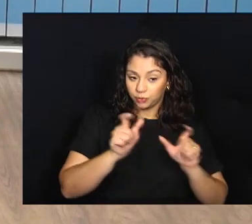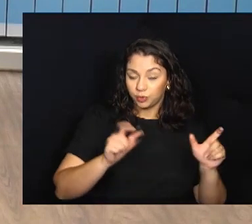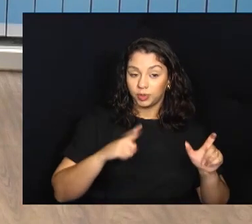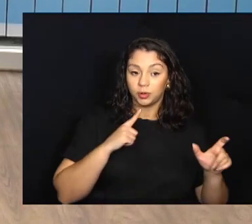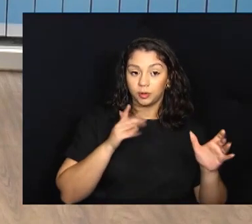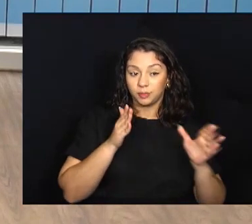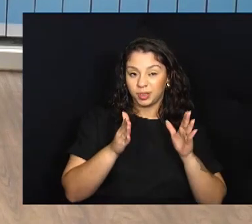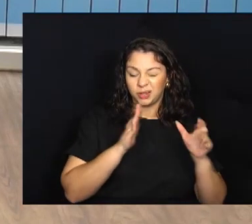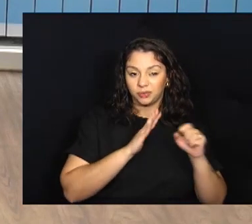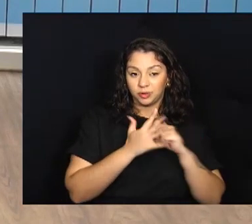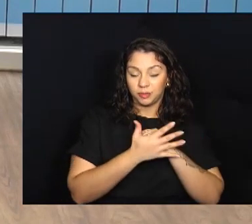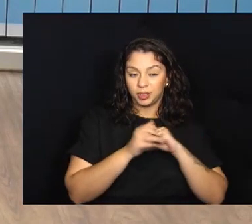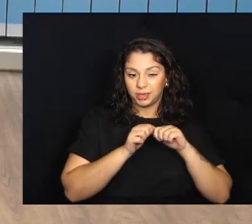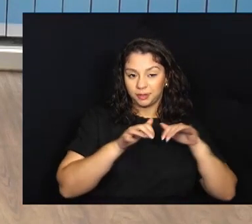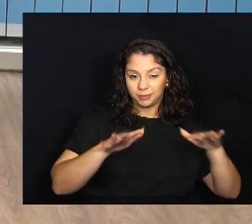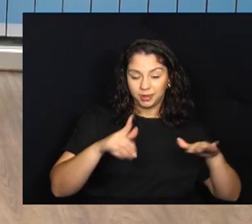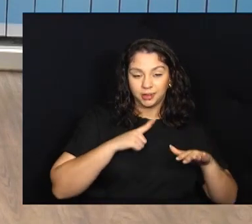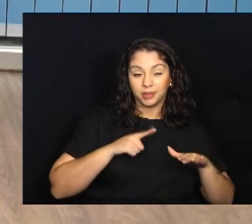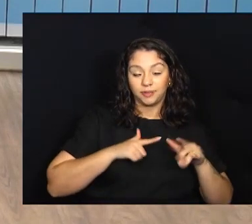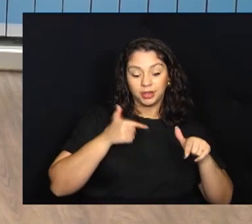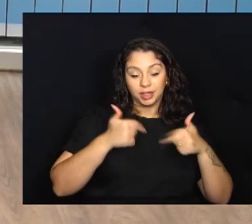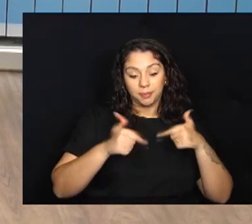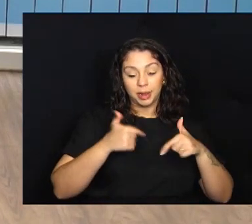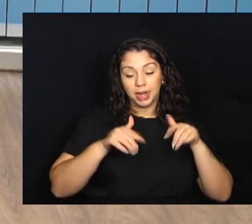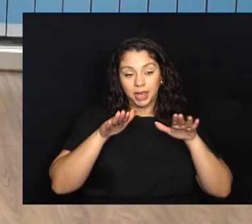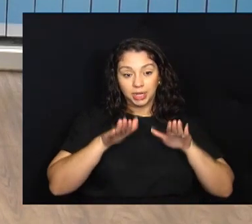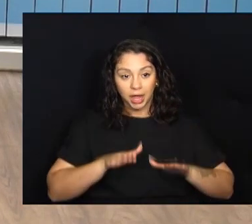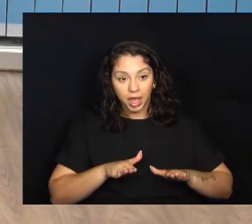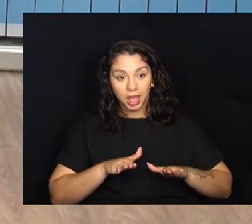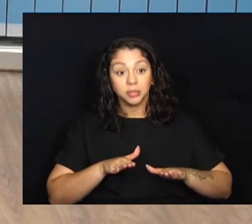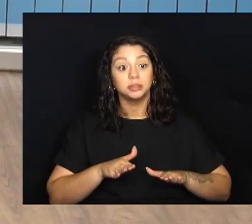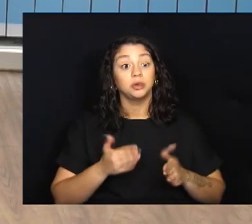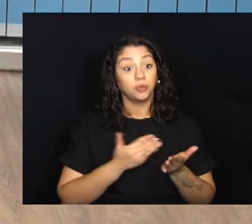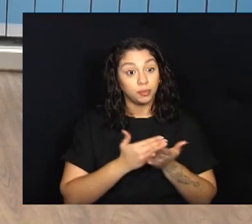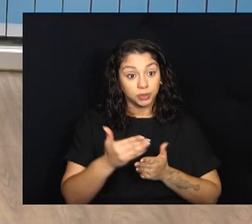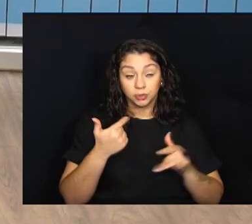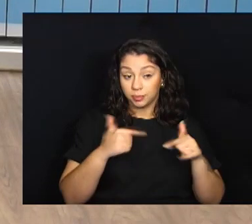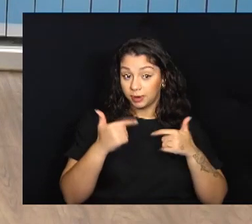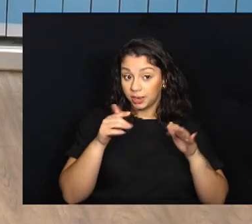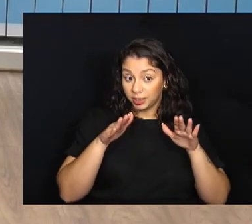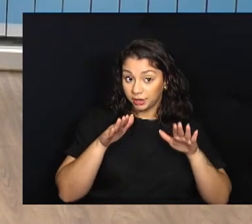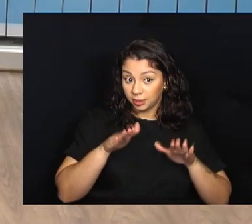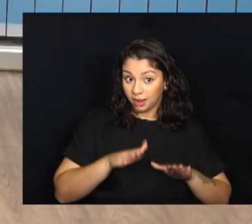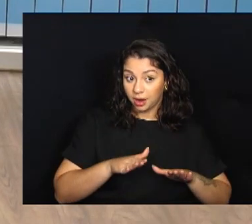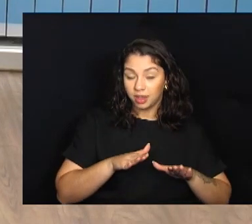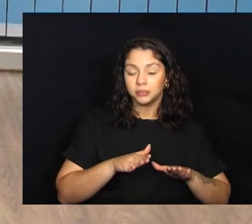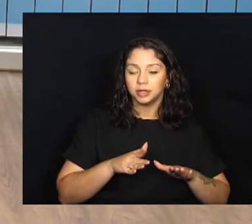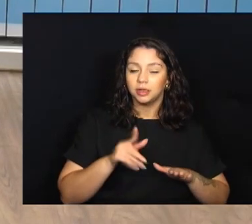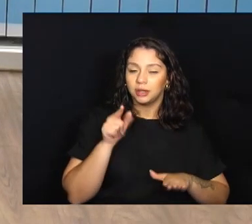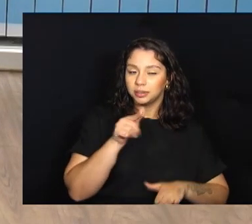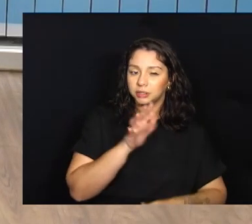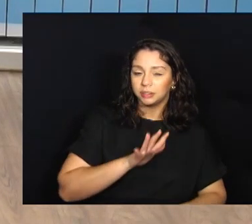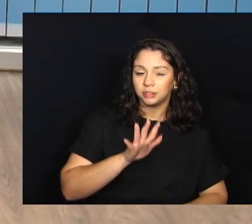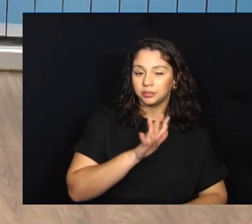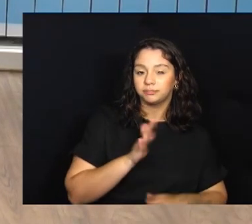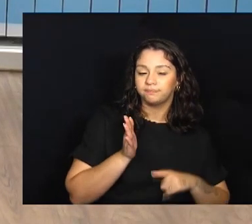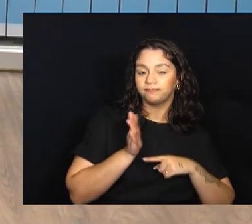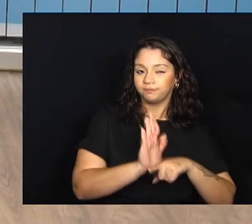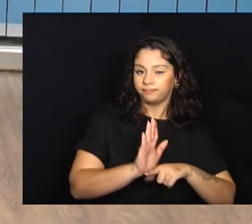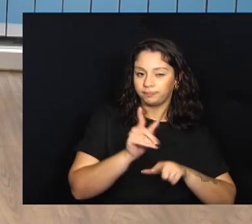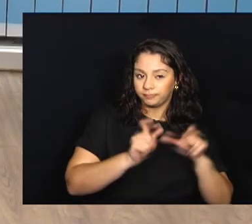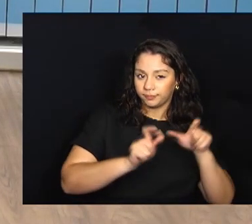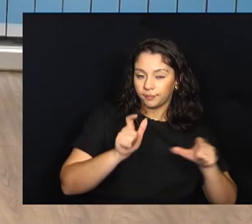home office, o pessoal começou a trabalhar bastante em casa. Você acha que esse cenário favoreceu aí as pessoas a